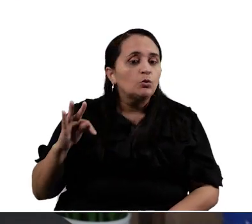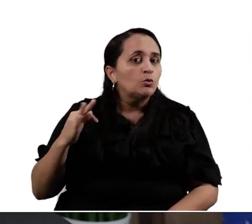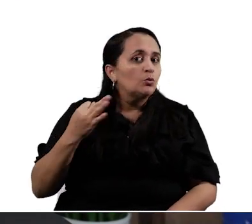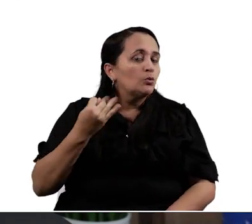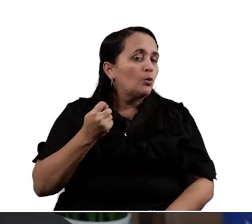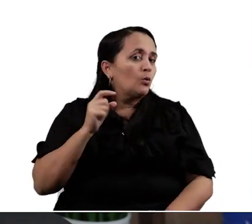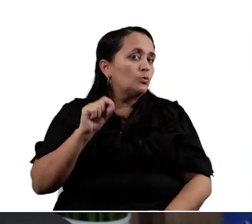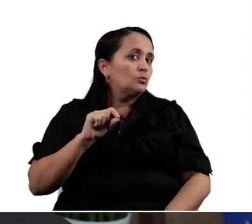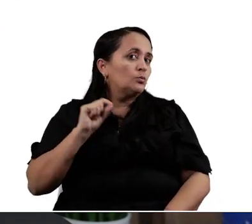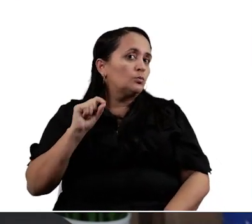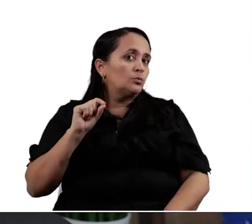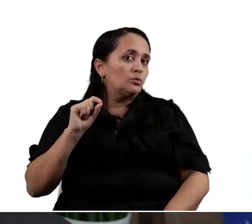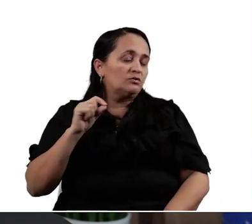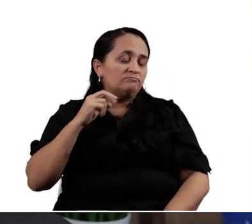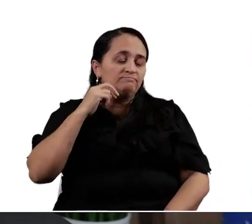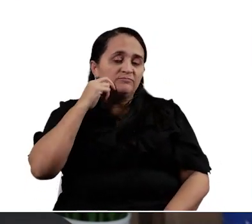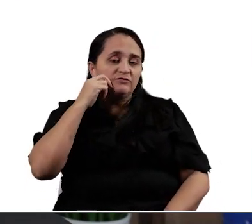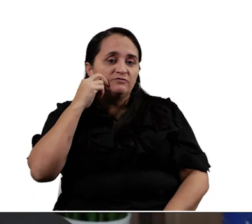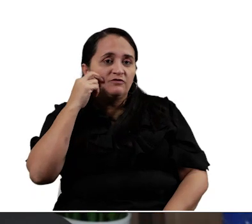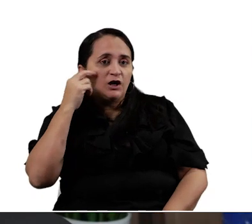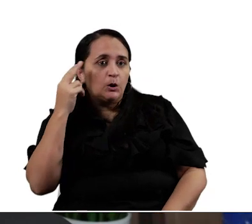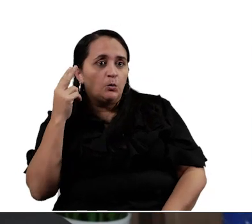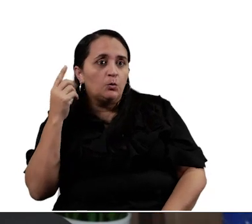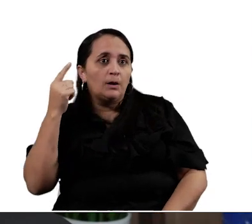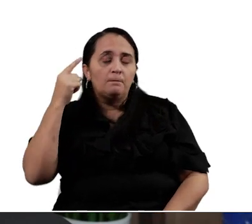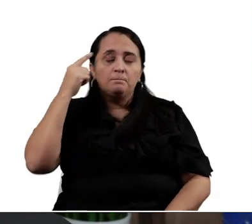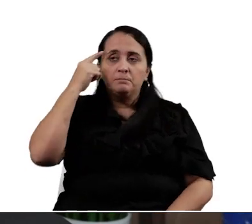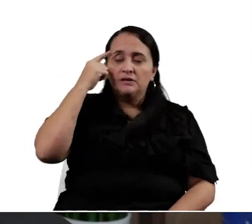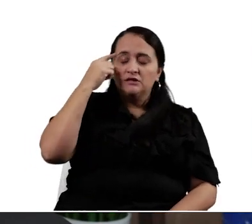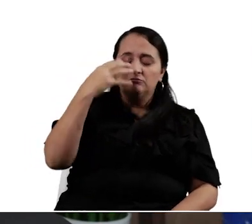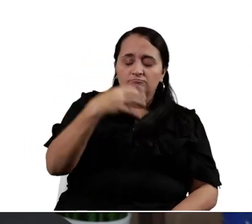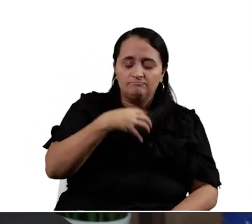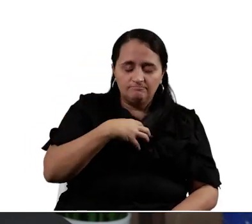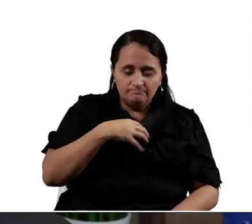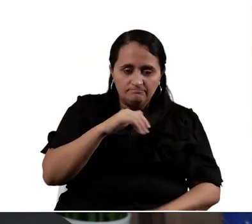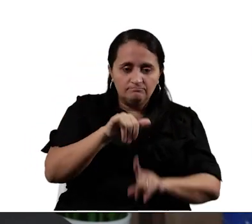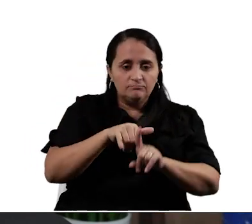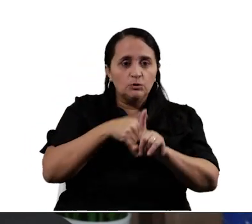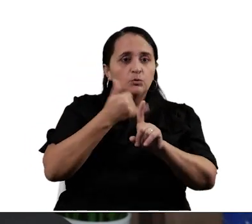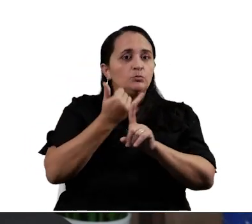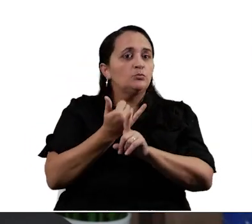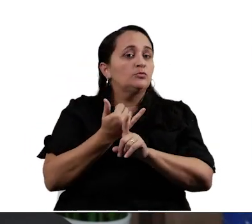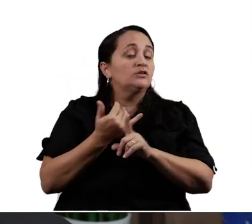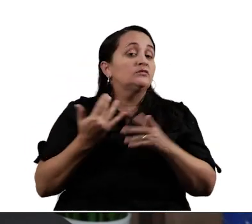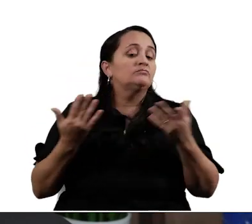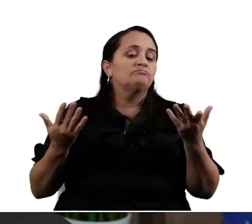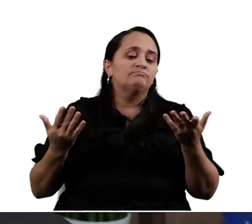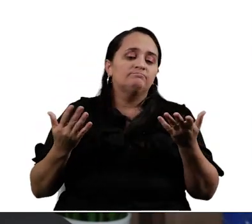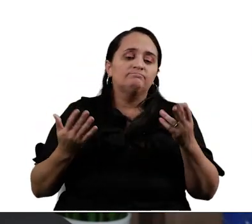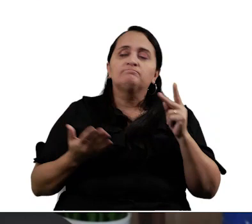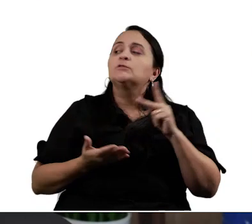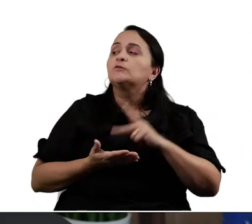envergonhados e pensativos, porque todos também sentiram bullying. E aí, Sara, o que você achou disso? Verdade,